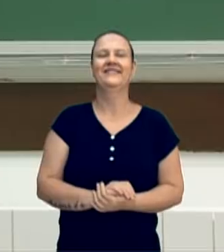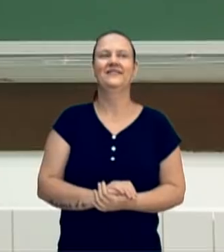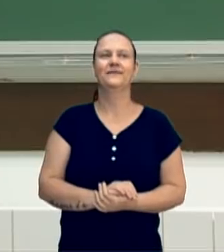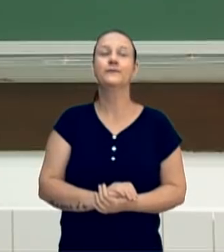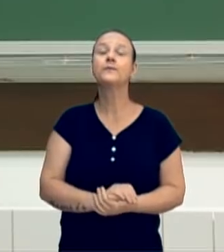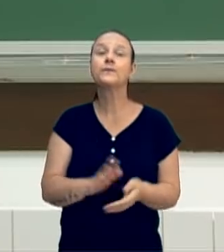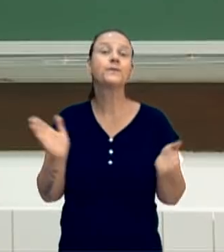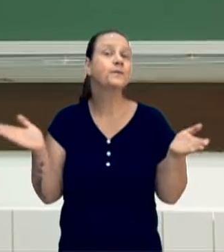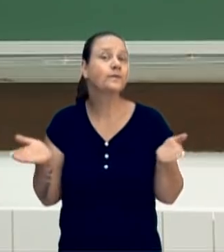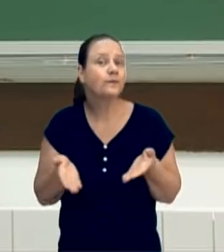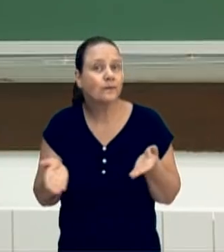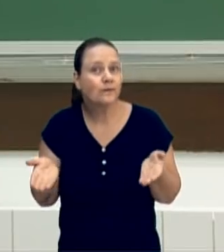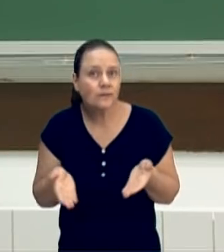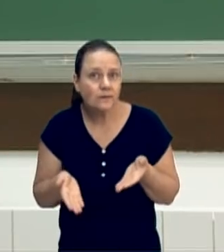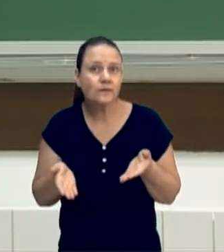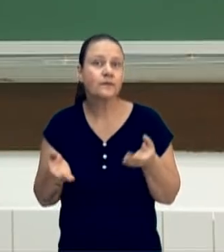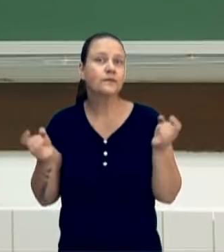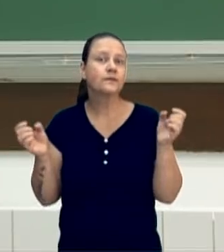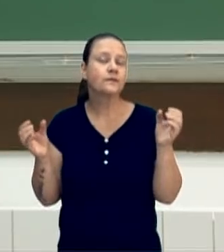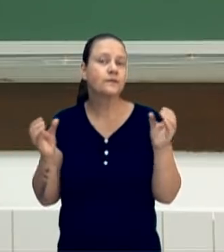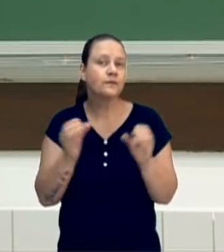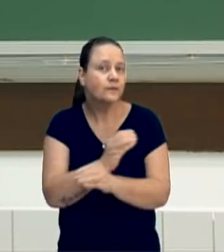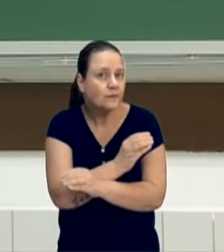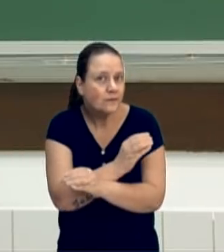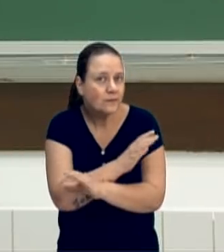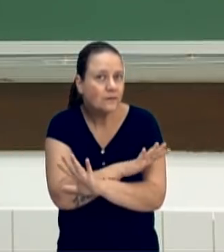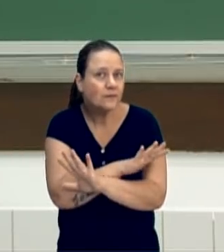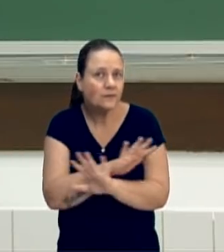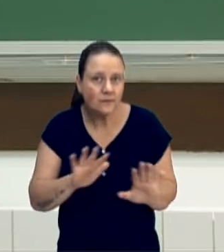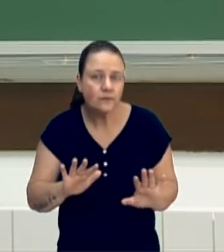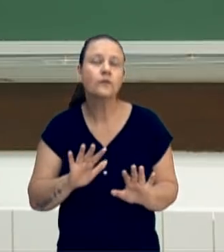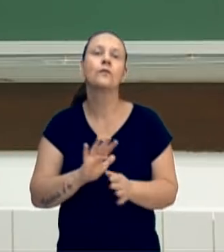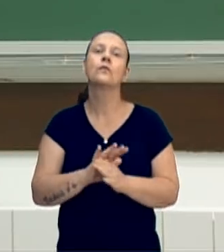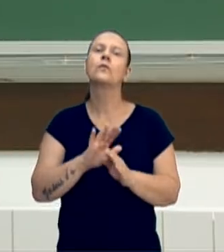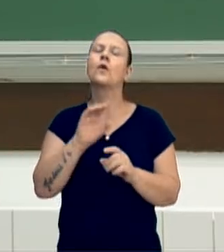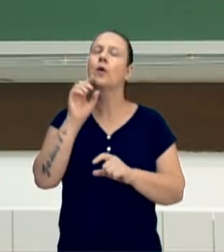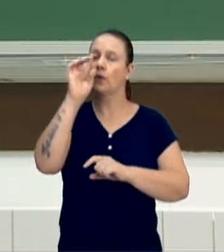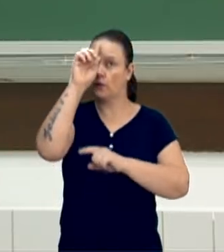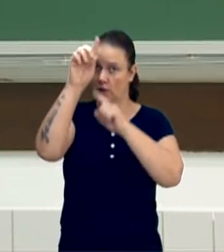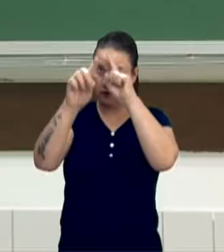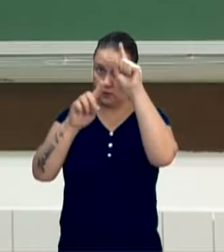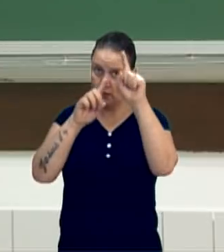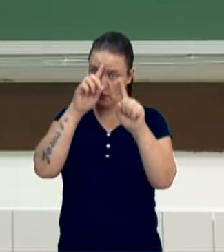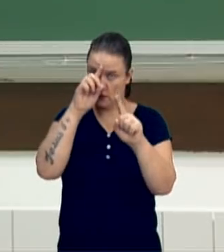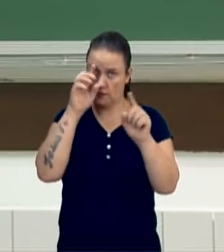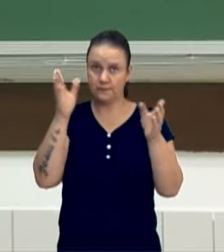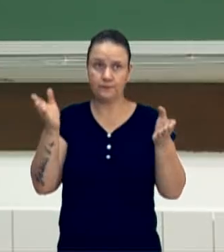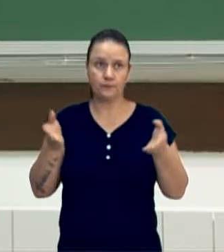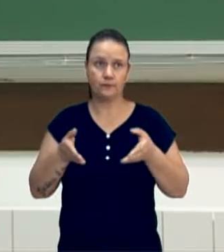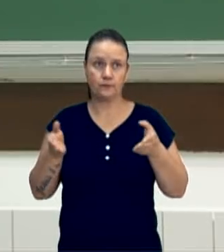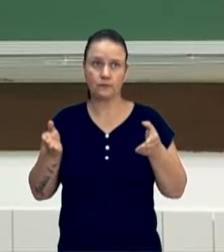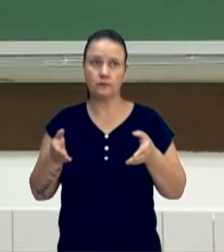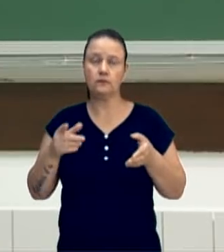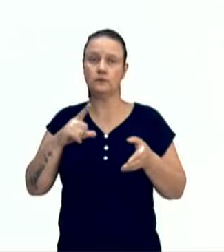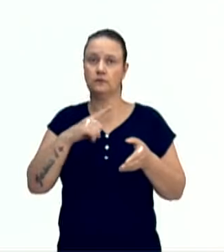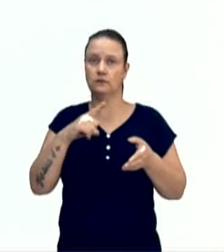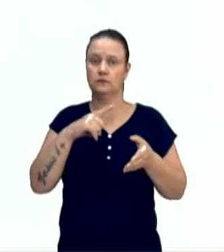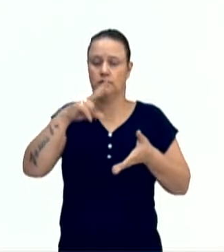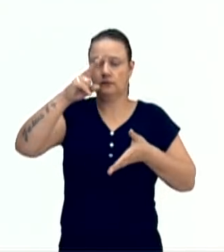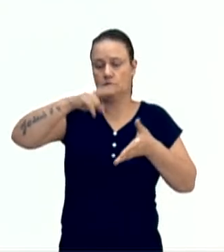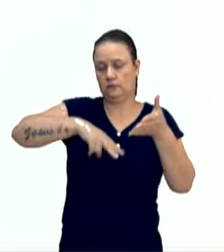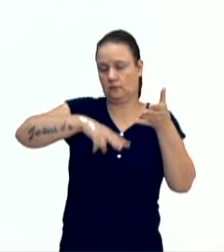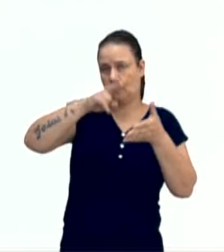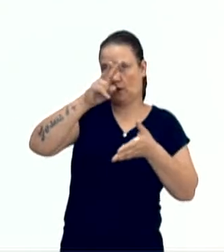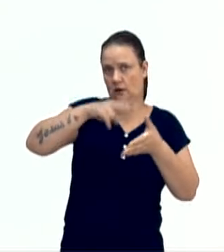E aí, para concluir, pessoal, essa aula, as dicas, né? Hoje, umas dicas aqui de